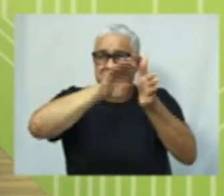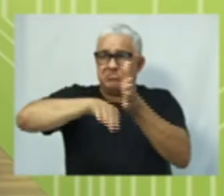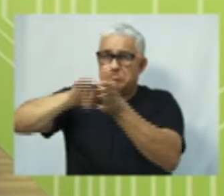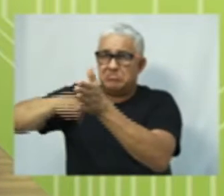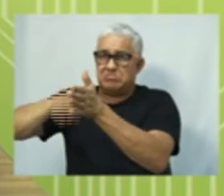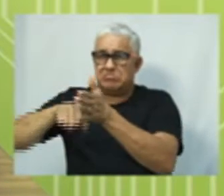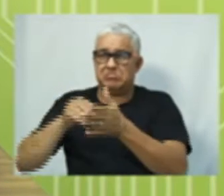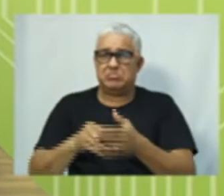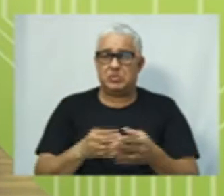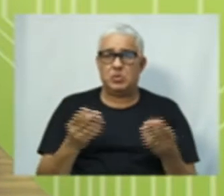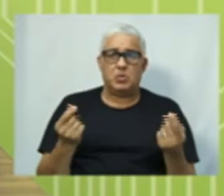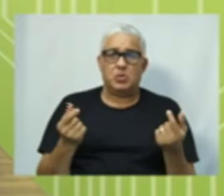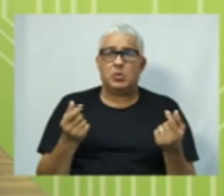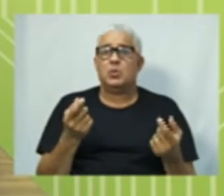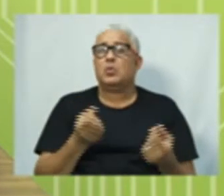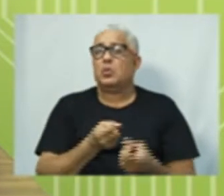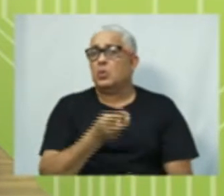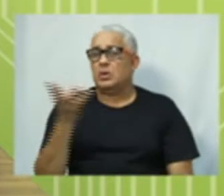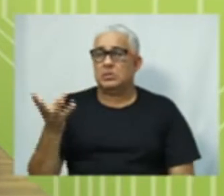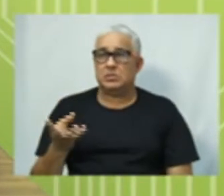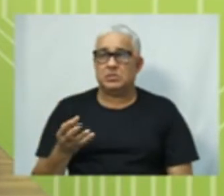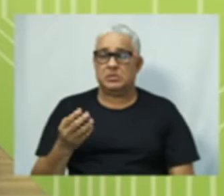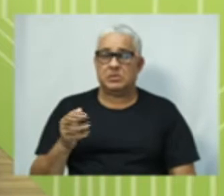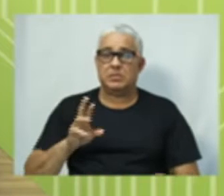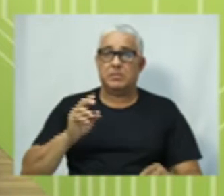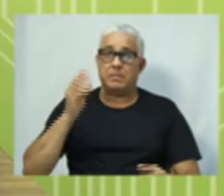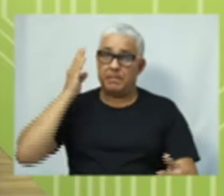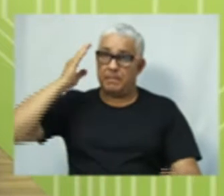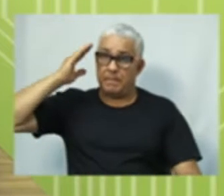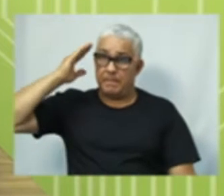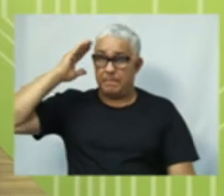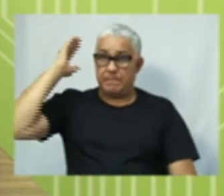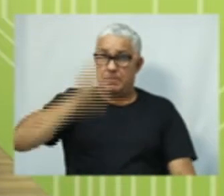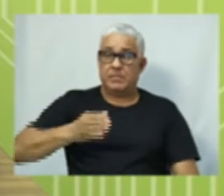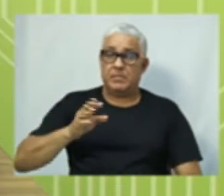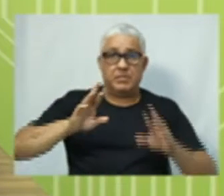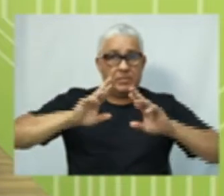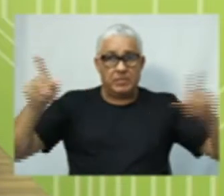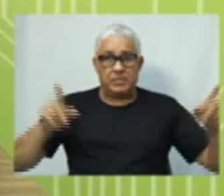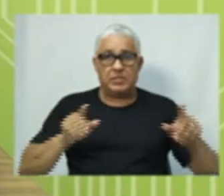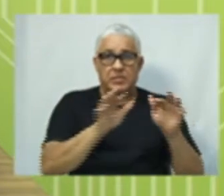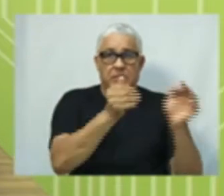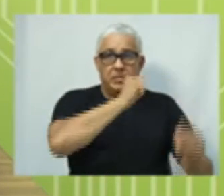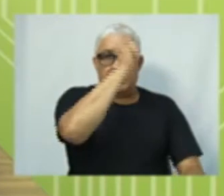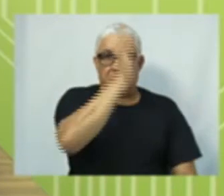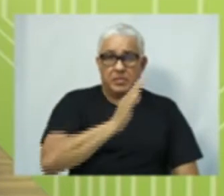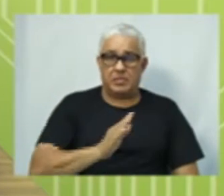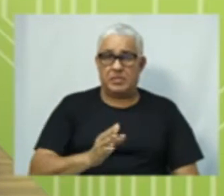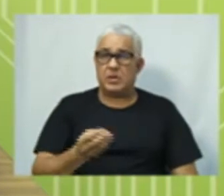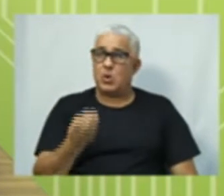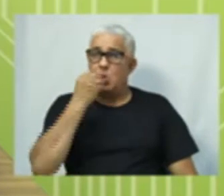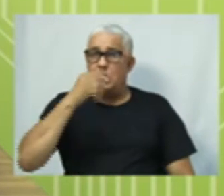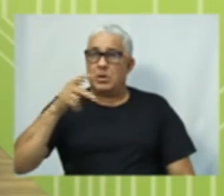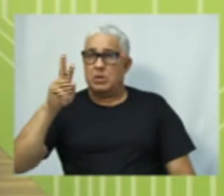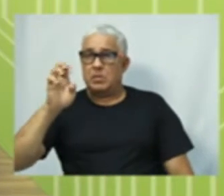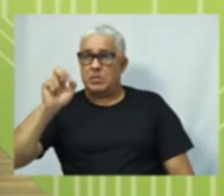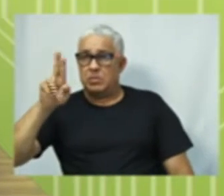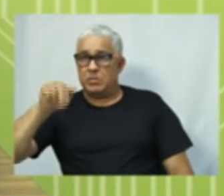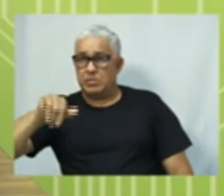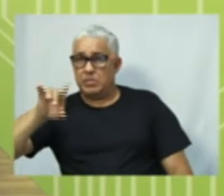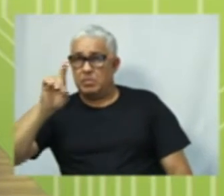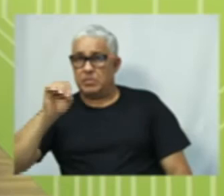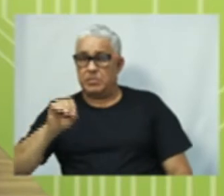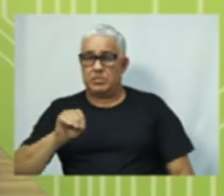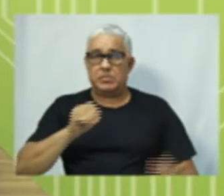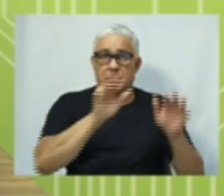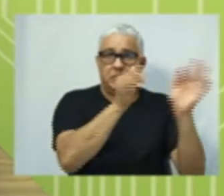ganhos. E é essa a principal diferença entre o Simples Nacional e o lucro presumido. O Simples Nacional fez o quê? Pegou tudo